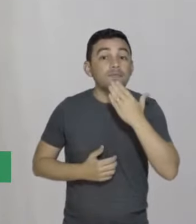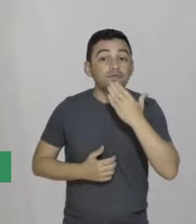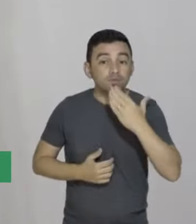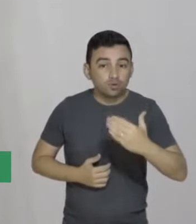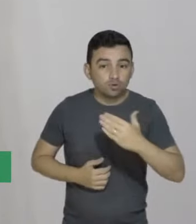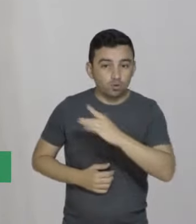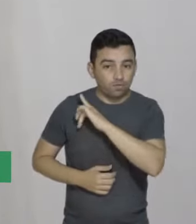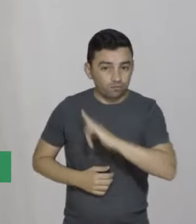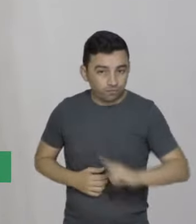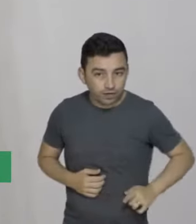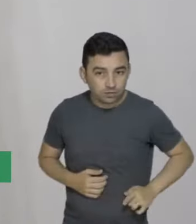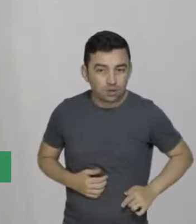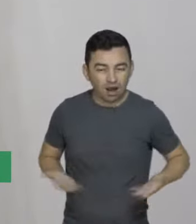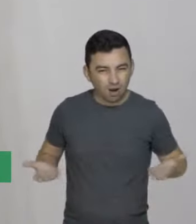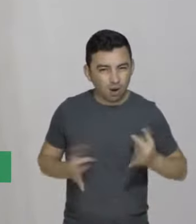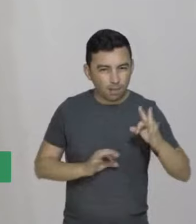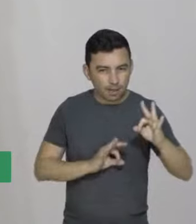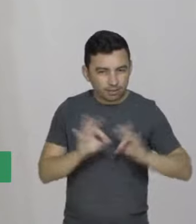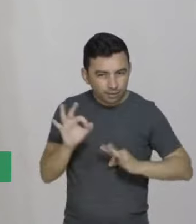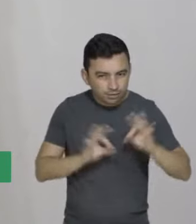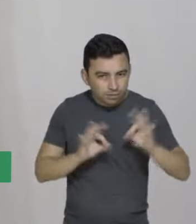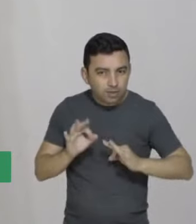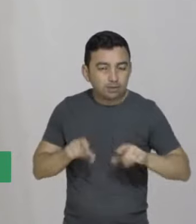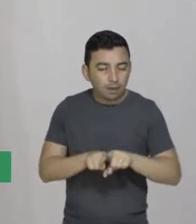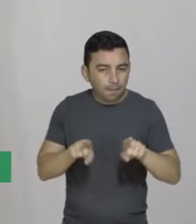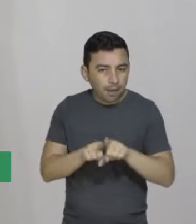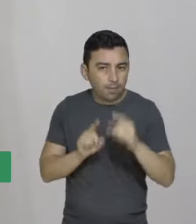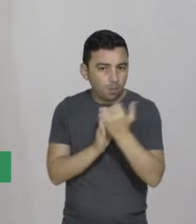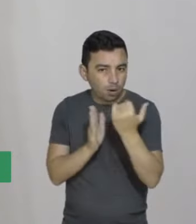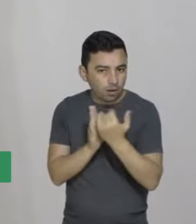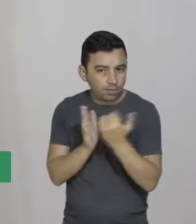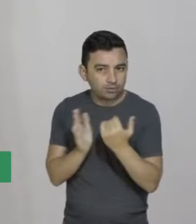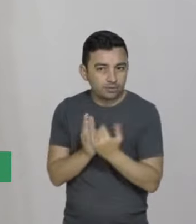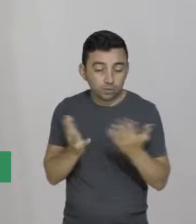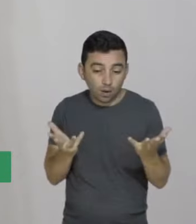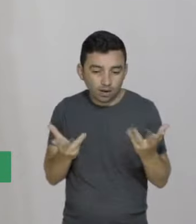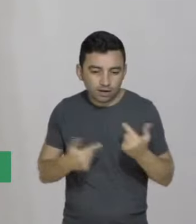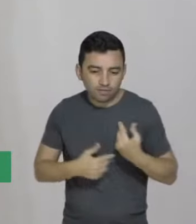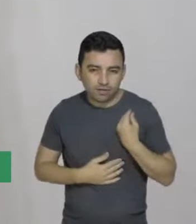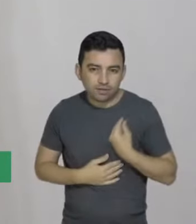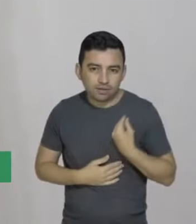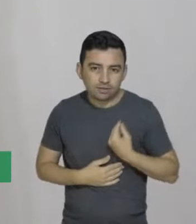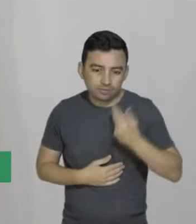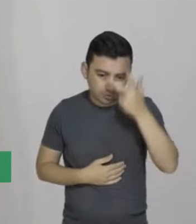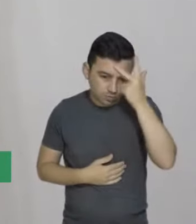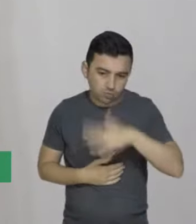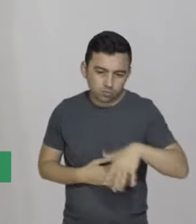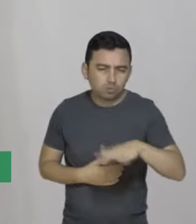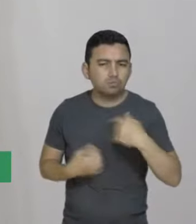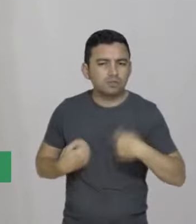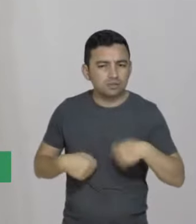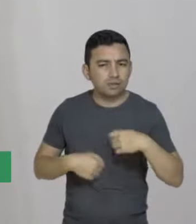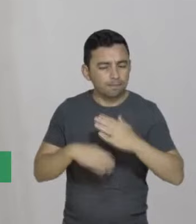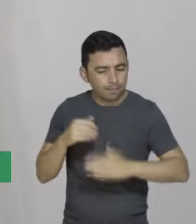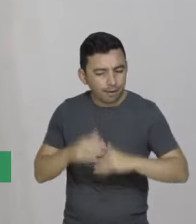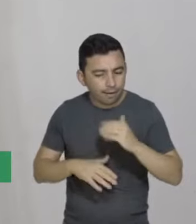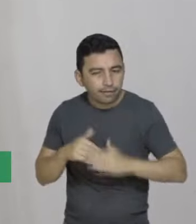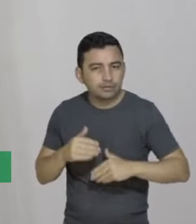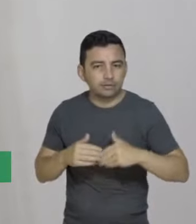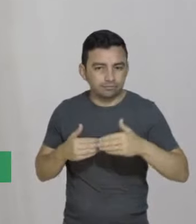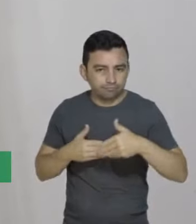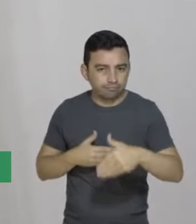para que essa questão de planejamento e uma programação de qualidade de vida para essas pessoas seja, sim, colocada em prática dentro do nosso estado.